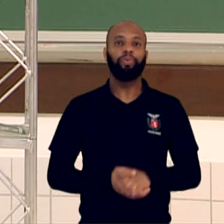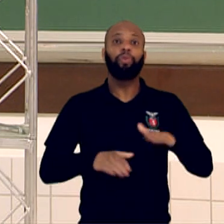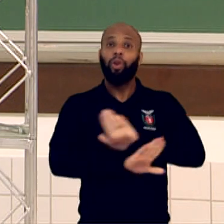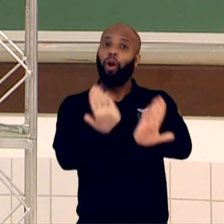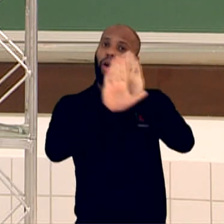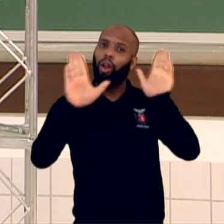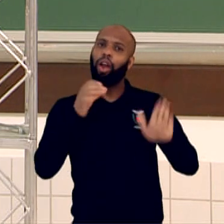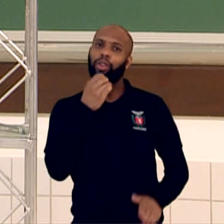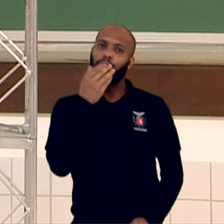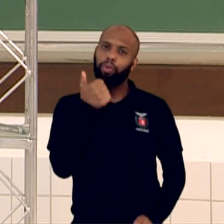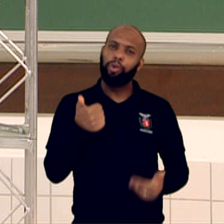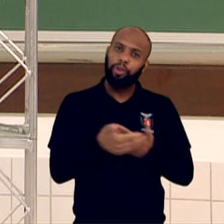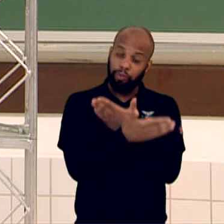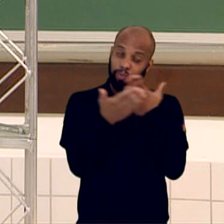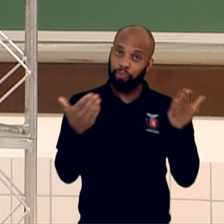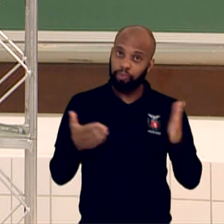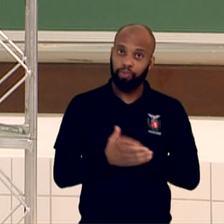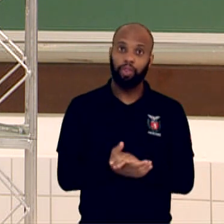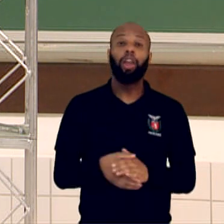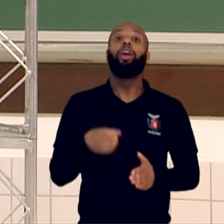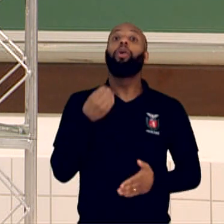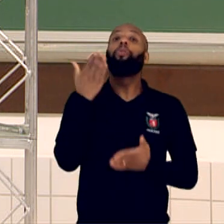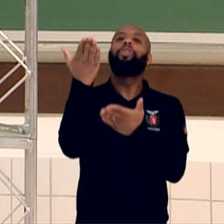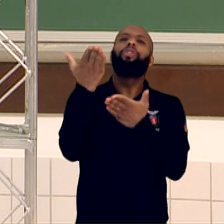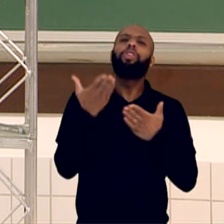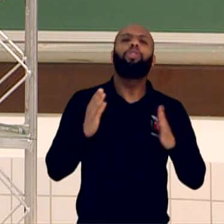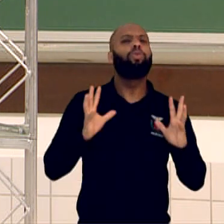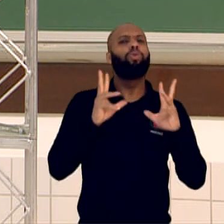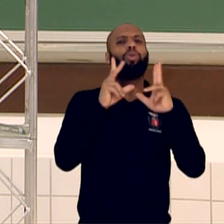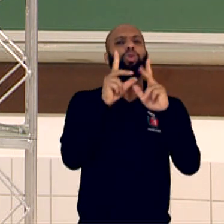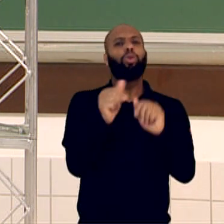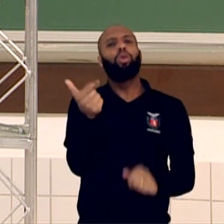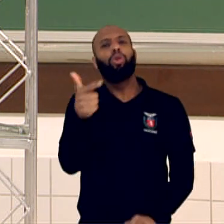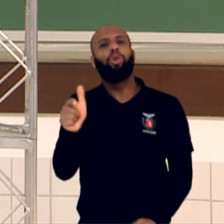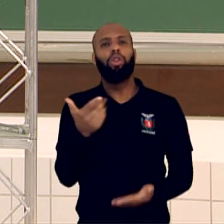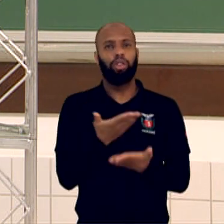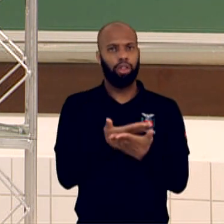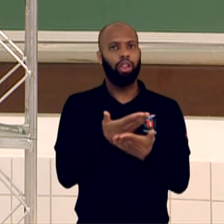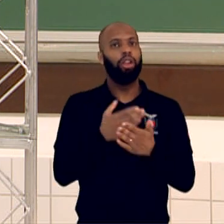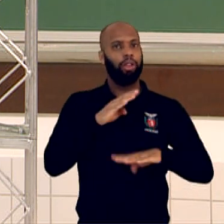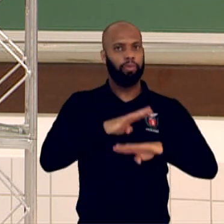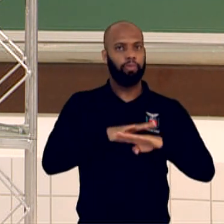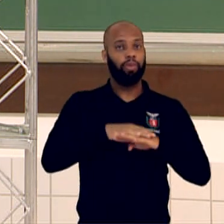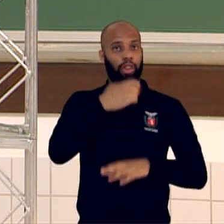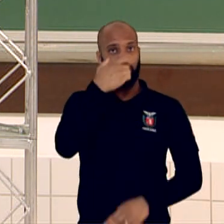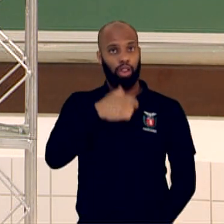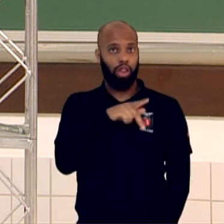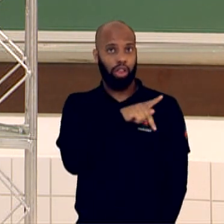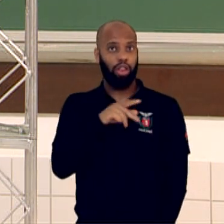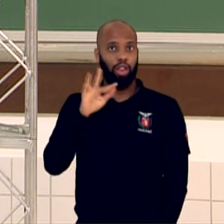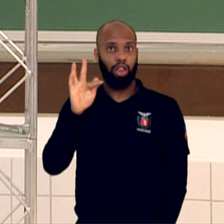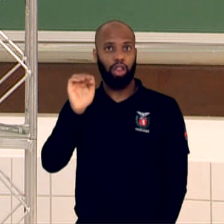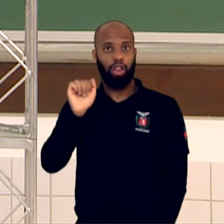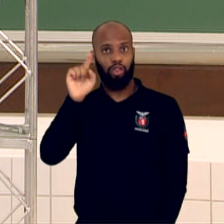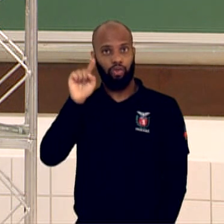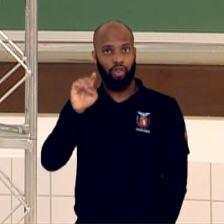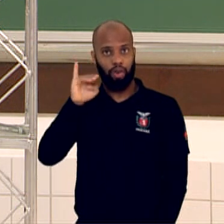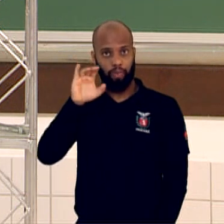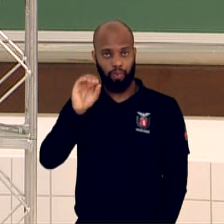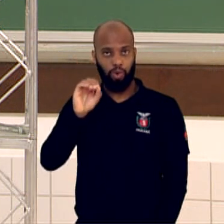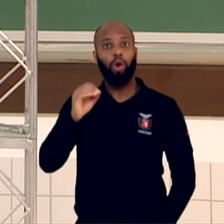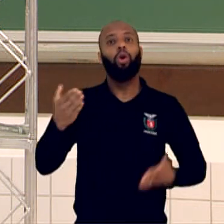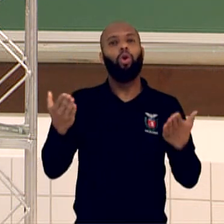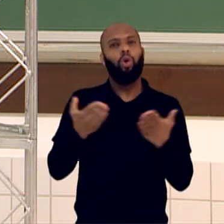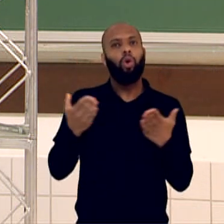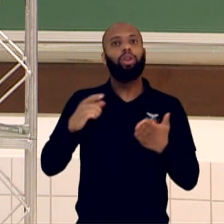Olá pessoal, tudo bem com vocês? Sejam todos bem-vindos a mais uma aula de matemática. Eu sou o professor Fábio Melo e hoje vou